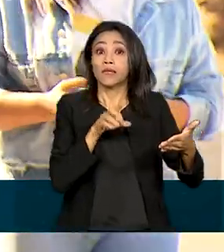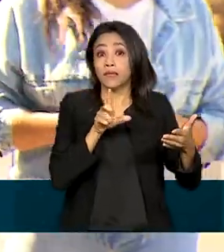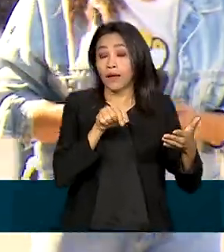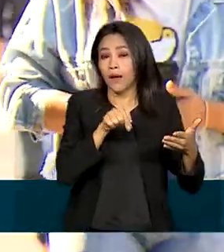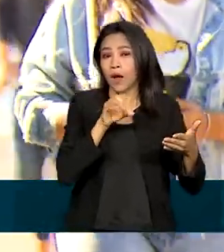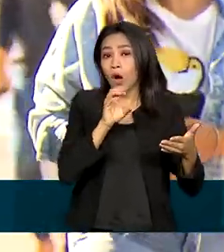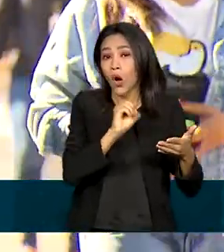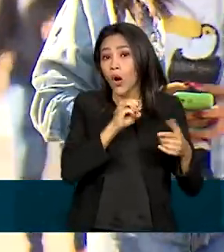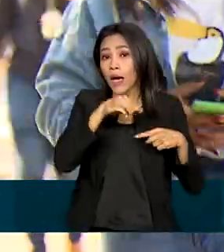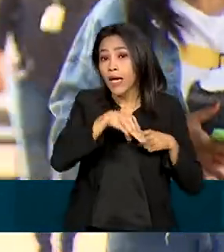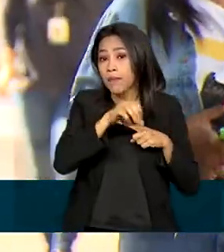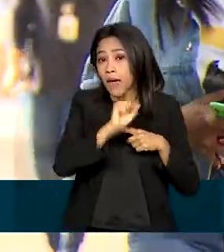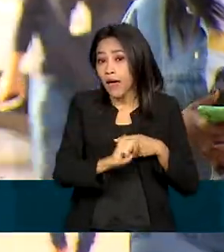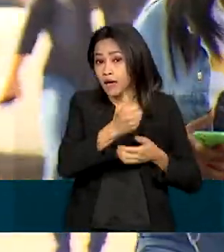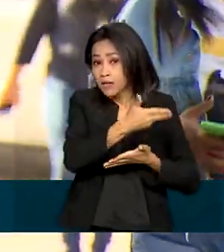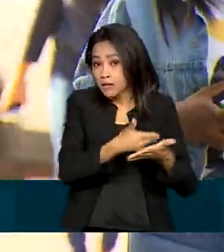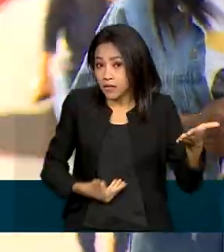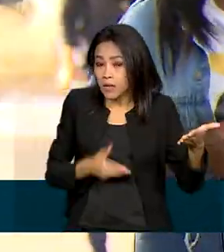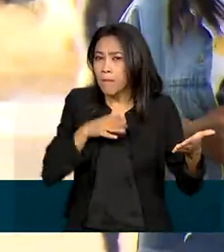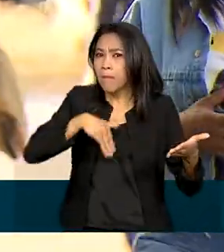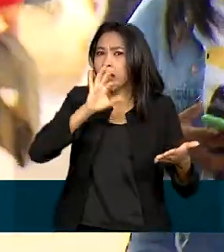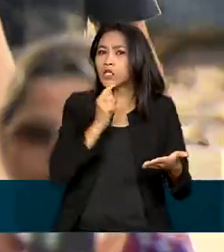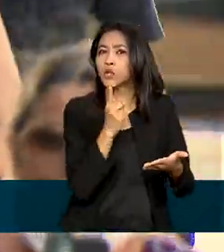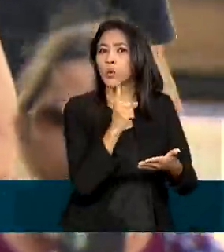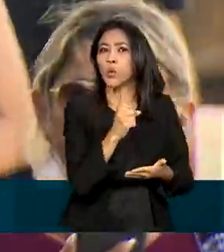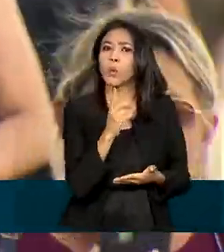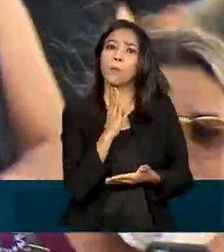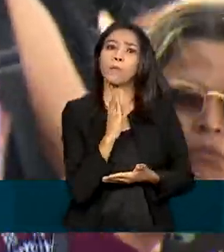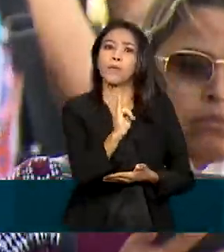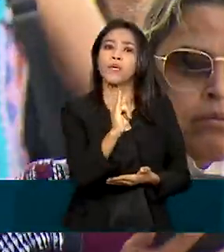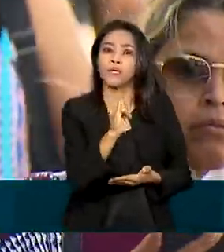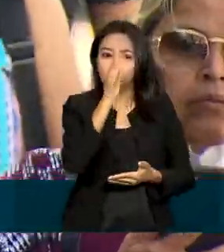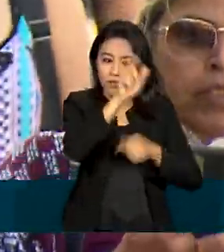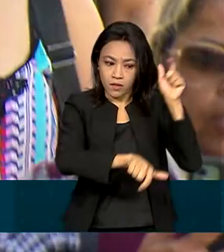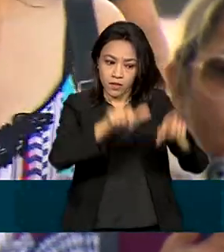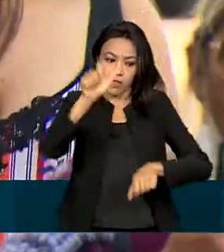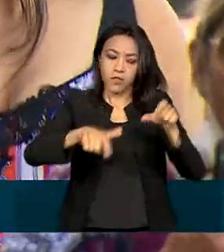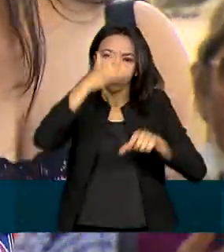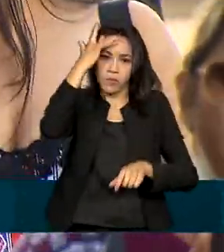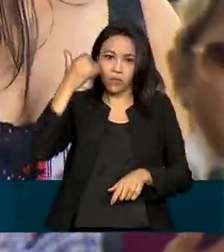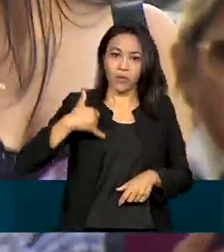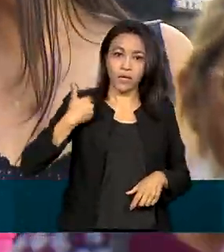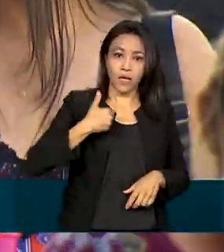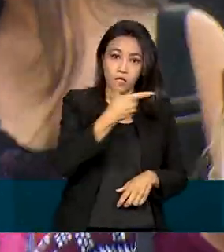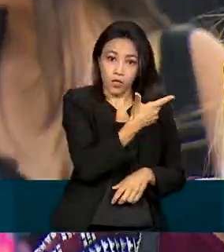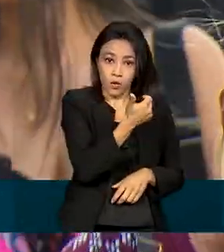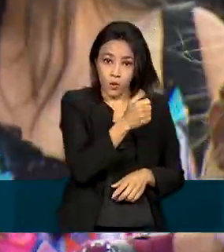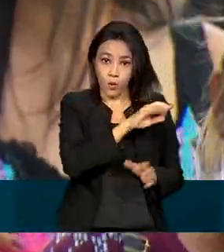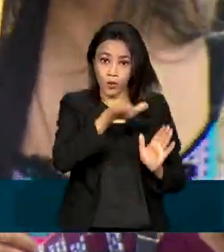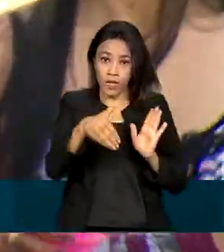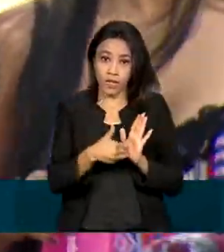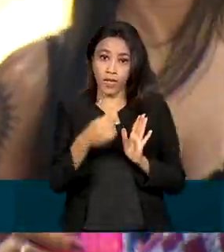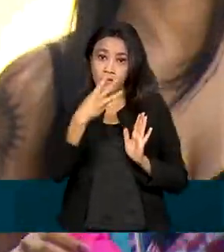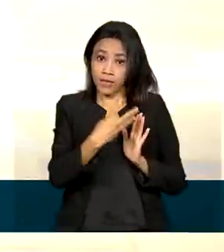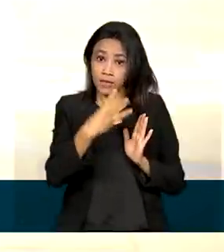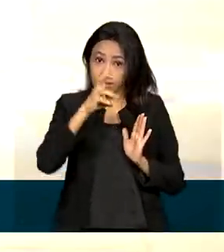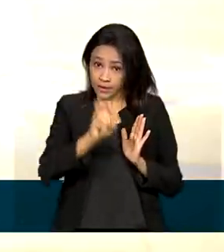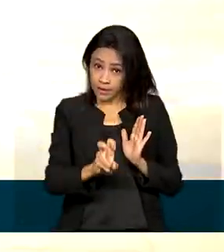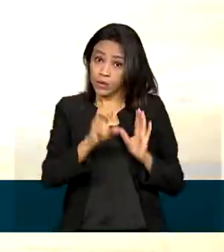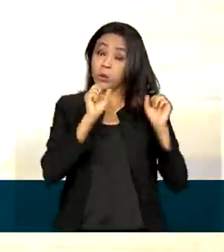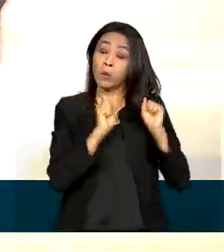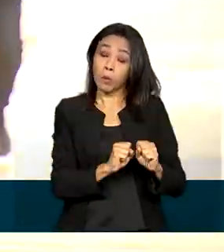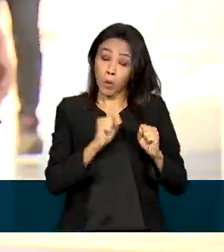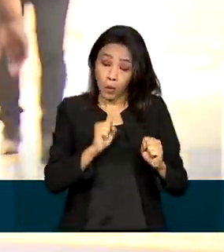Para a OMS, mais de 1 bilhão de pessoas entre 12 e 35 anos podem